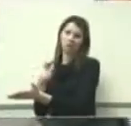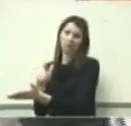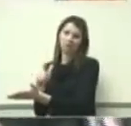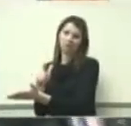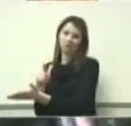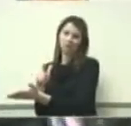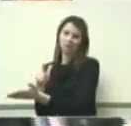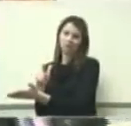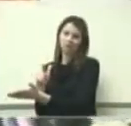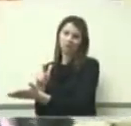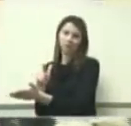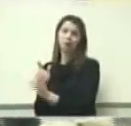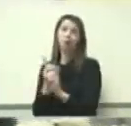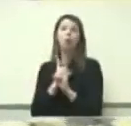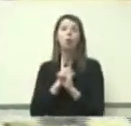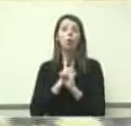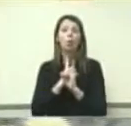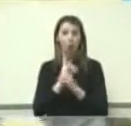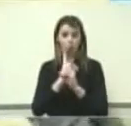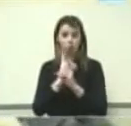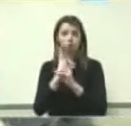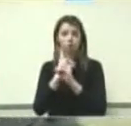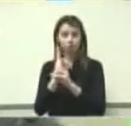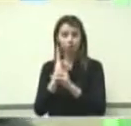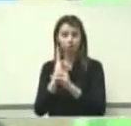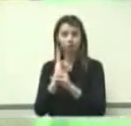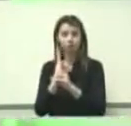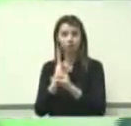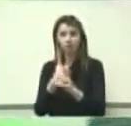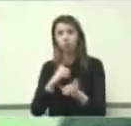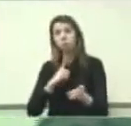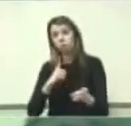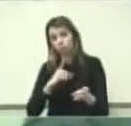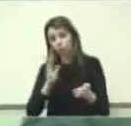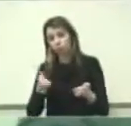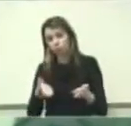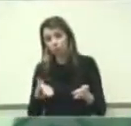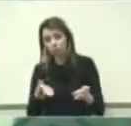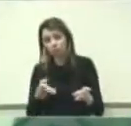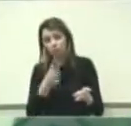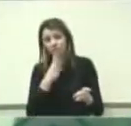os discípulos haviam passado por uma experiência extraordinária